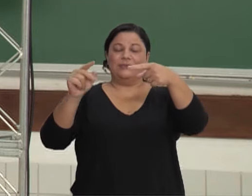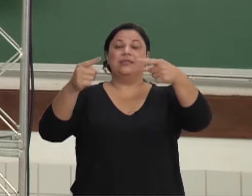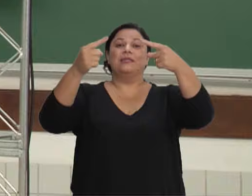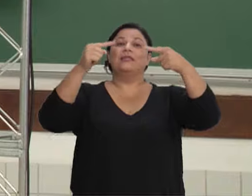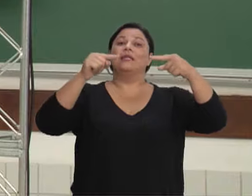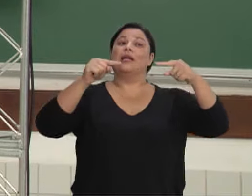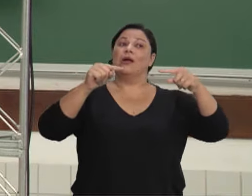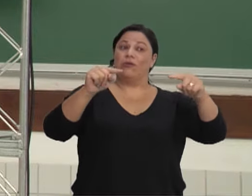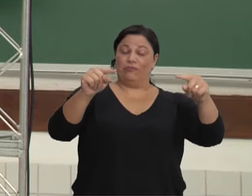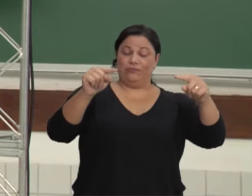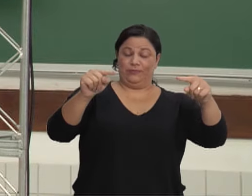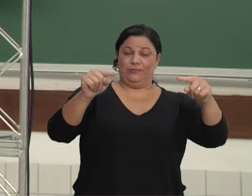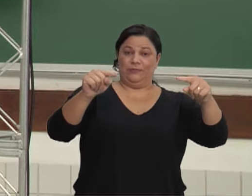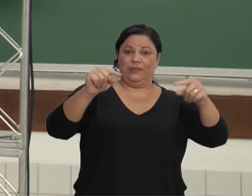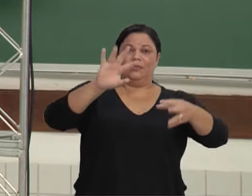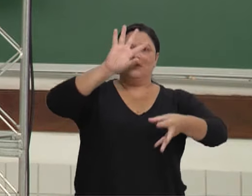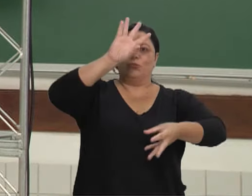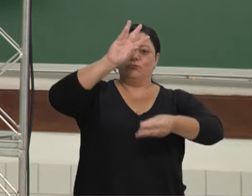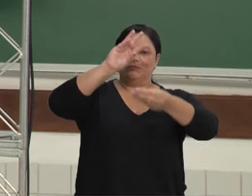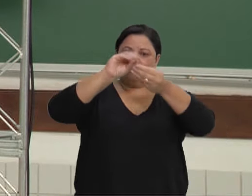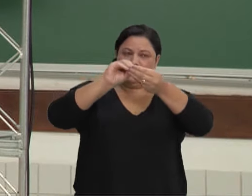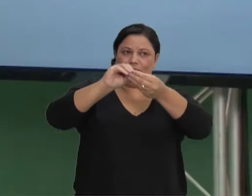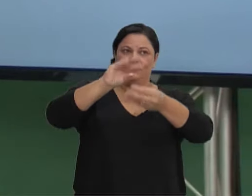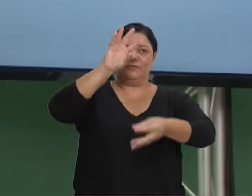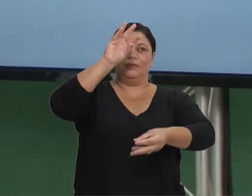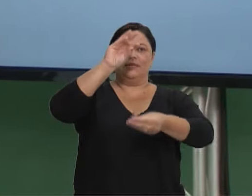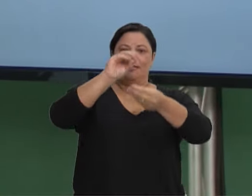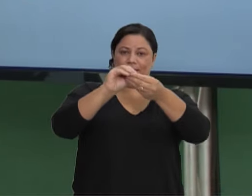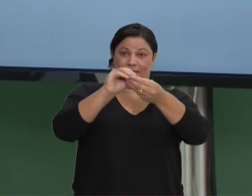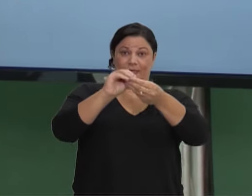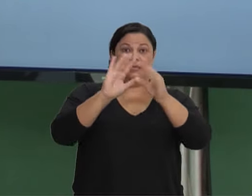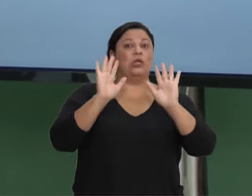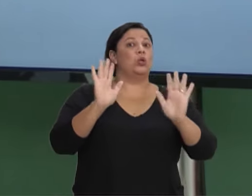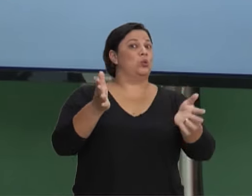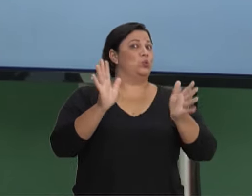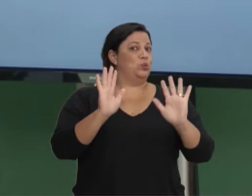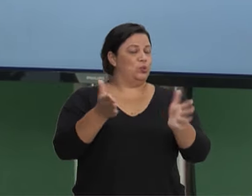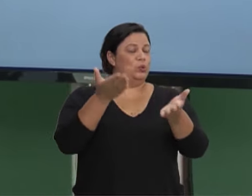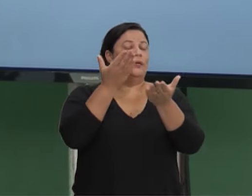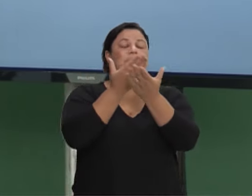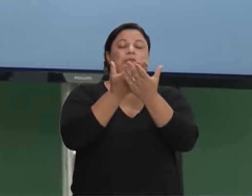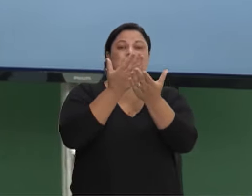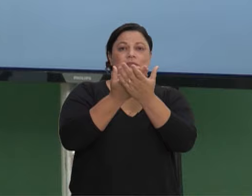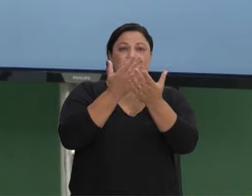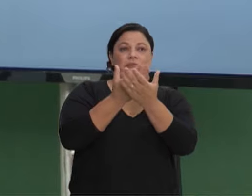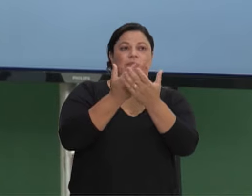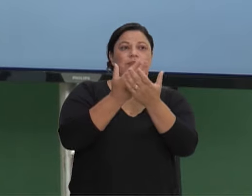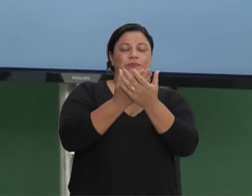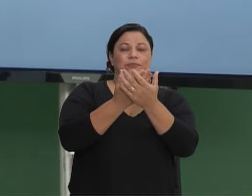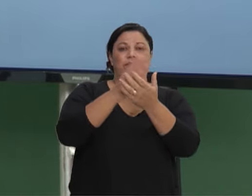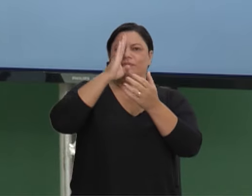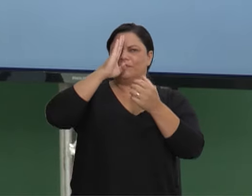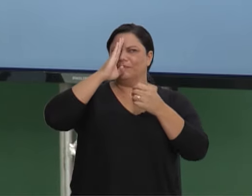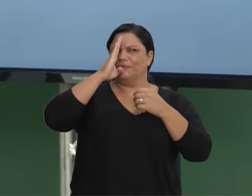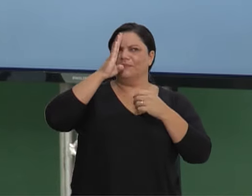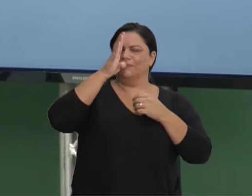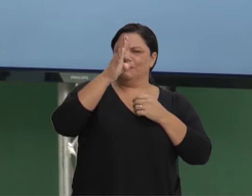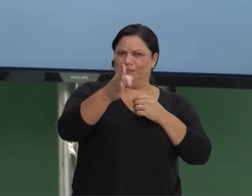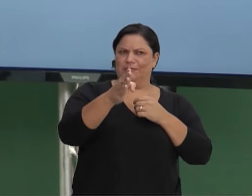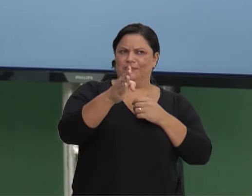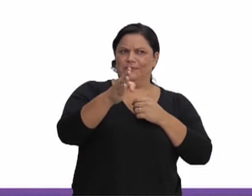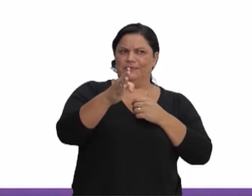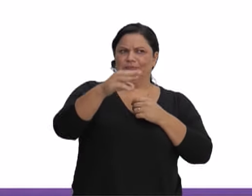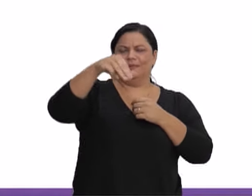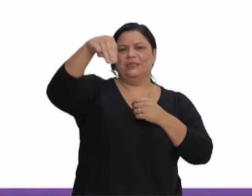equação reduzida. Por quê? Minha equação reduzida, a gente já viu sobre isso, ela já dá diretamente meu